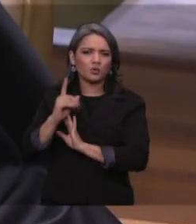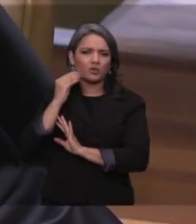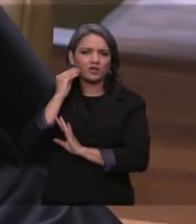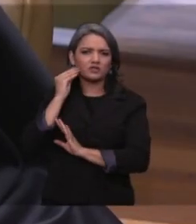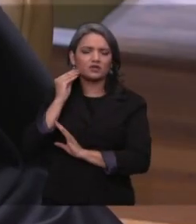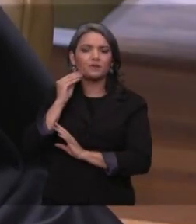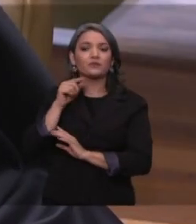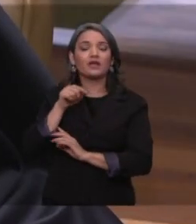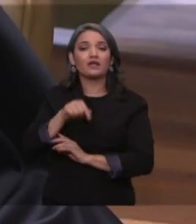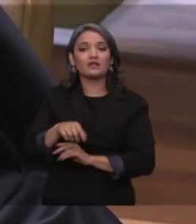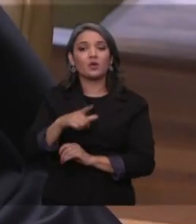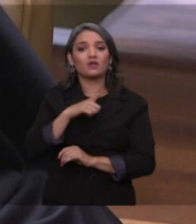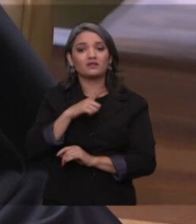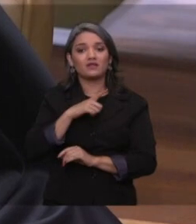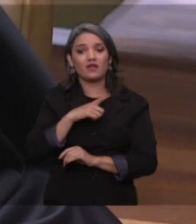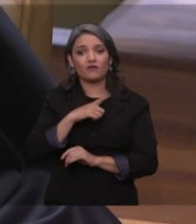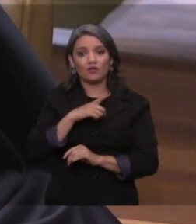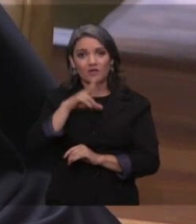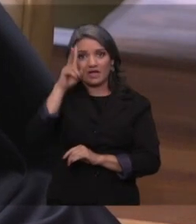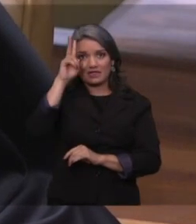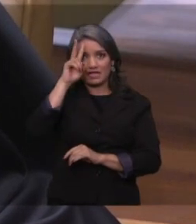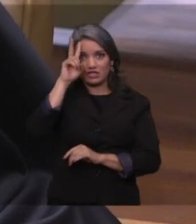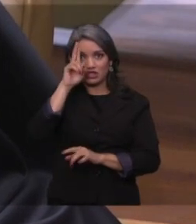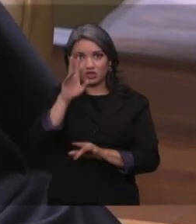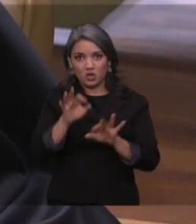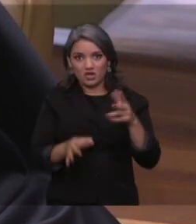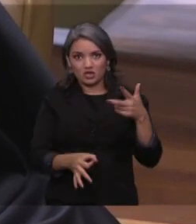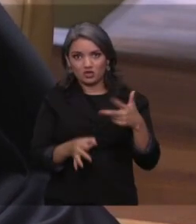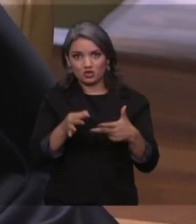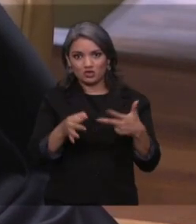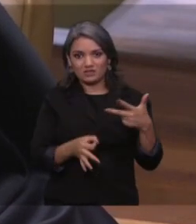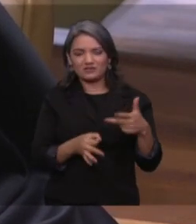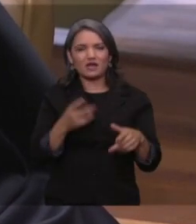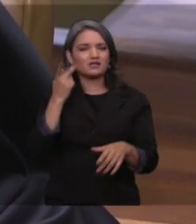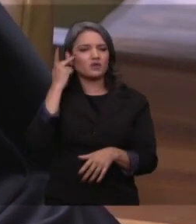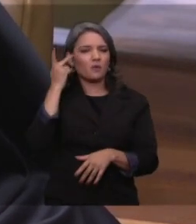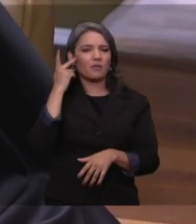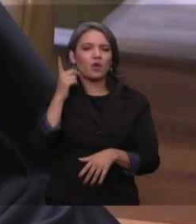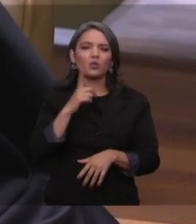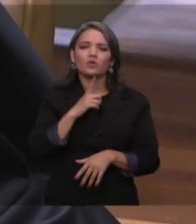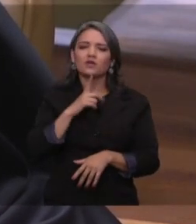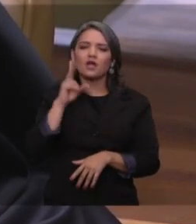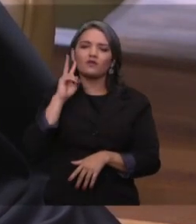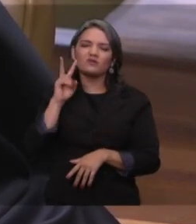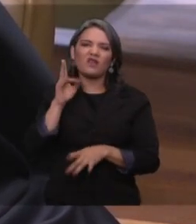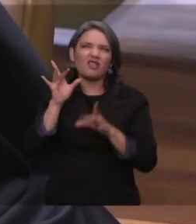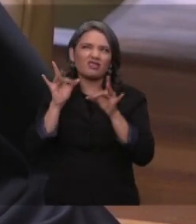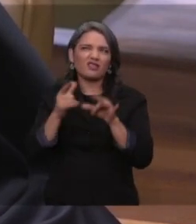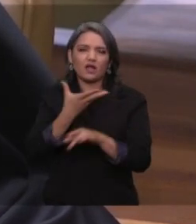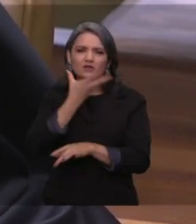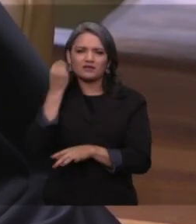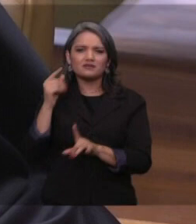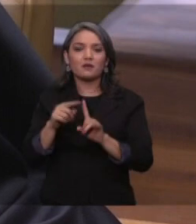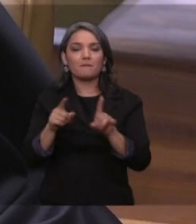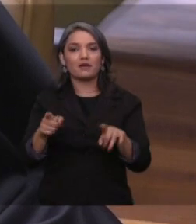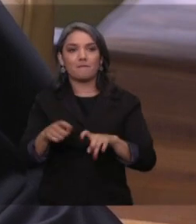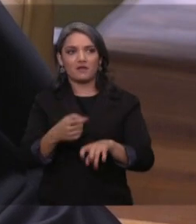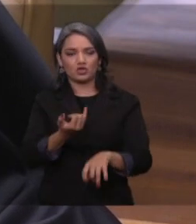teve, na história do Poder Judiciário Paulista, um caso, eu não me lembro dos detalhes, mas um médico me